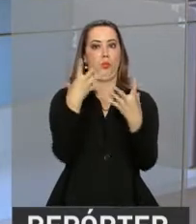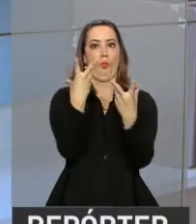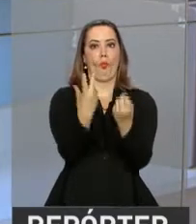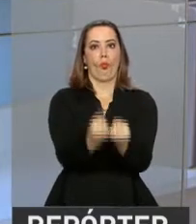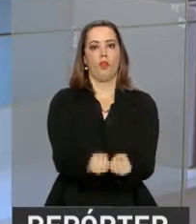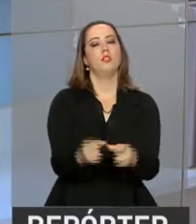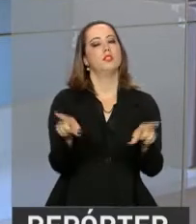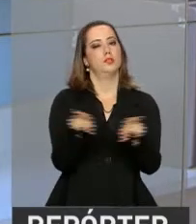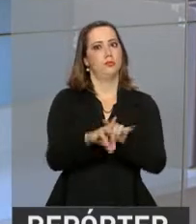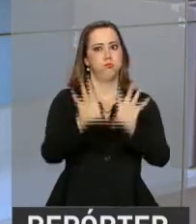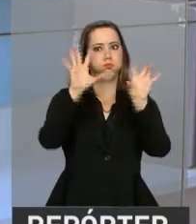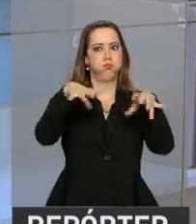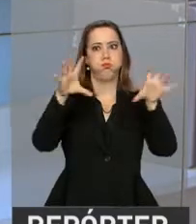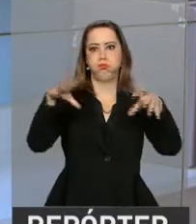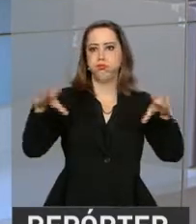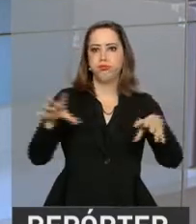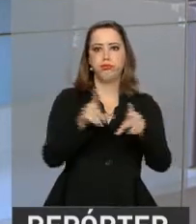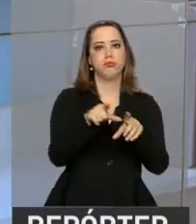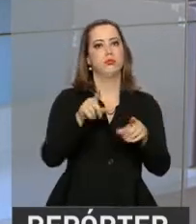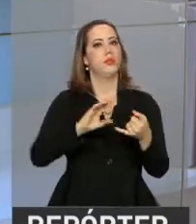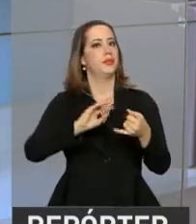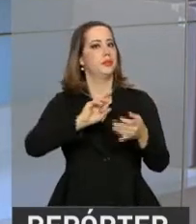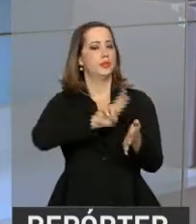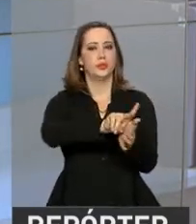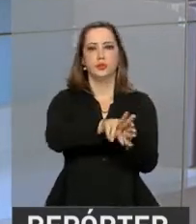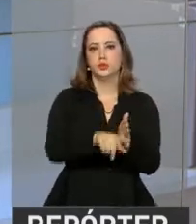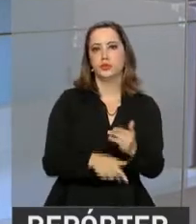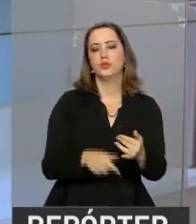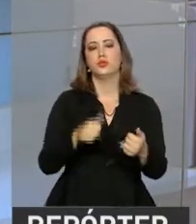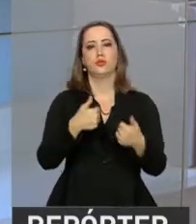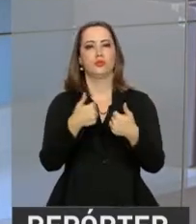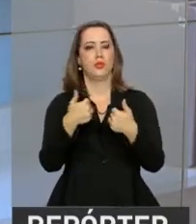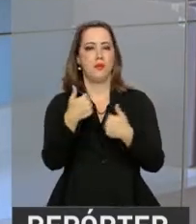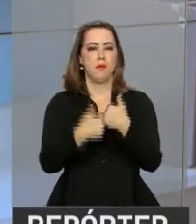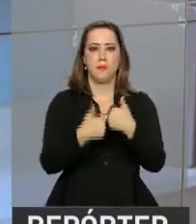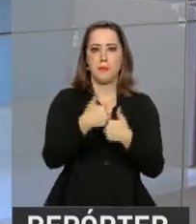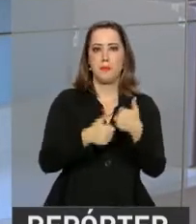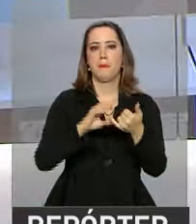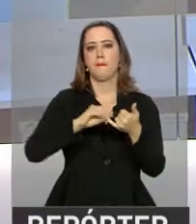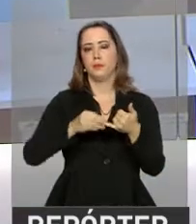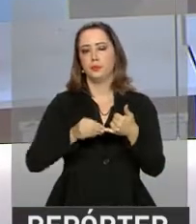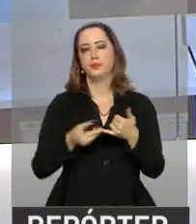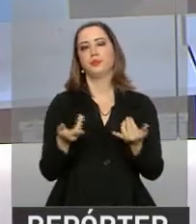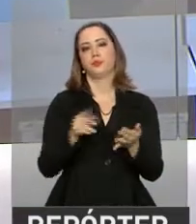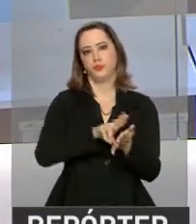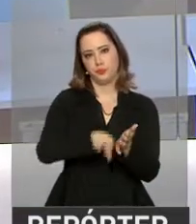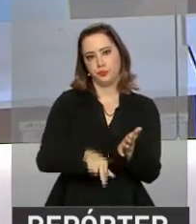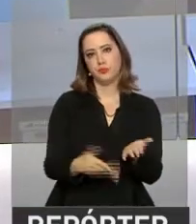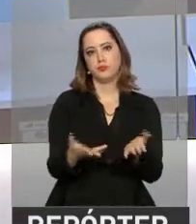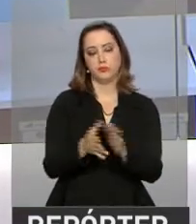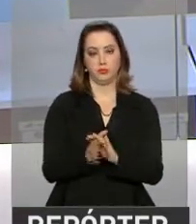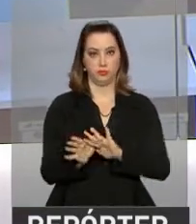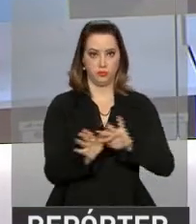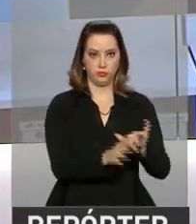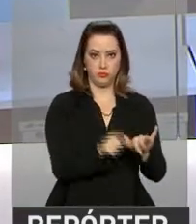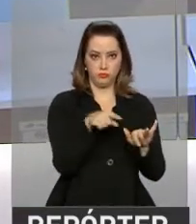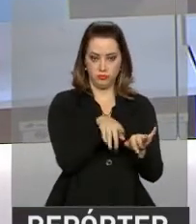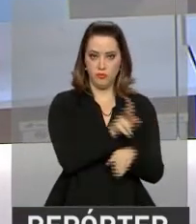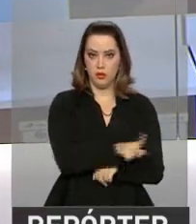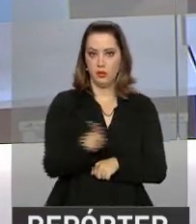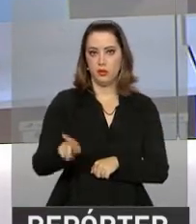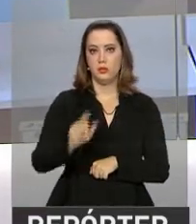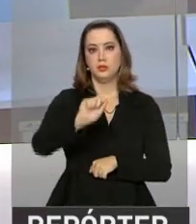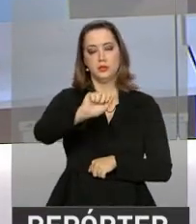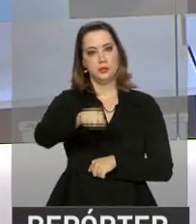chuvas de culturas como feijão milho arroz mandioca e algodão e o presidente em exercício michel temer